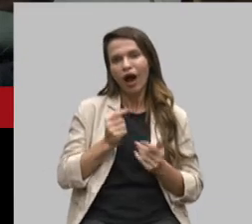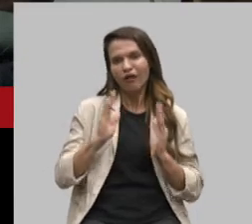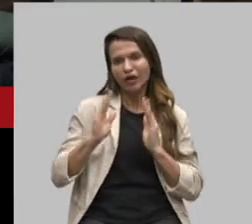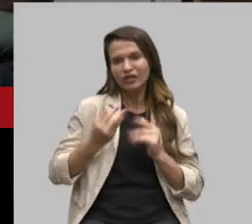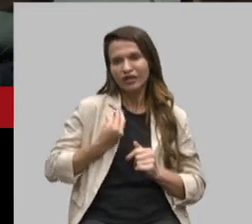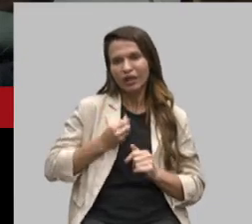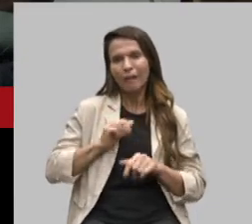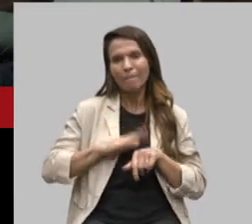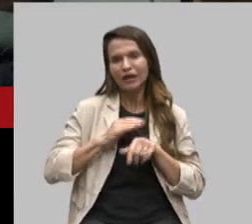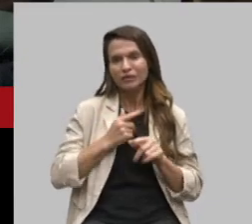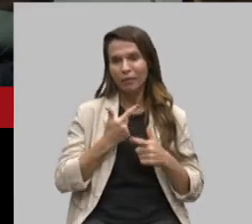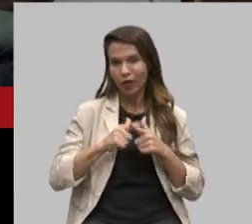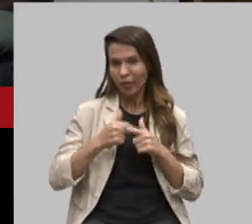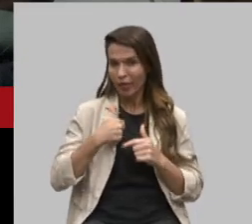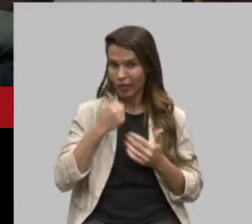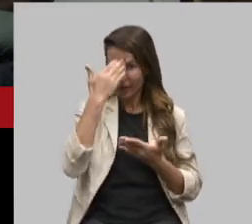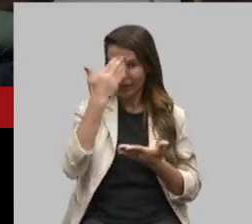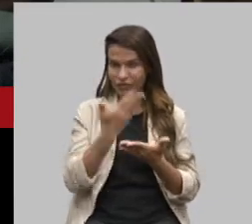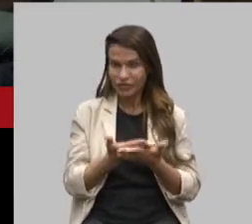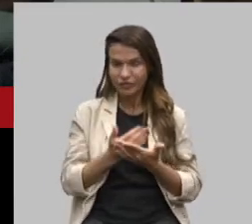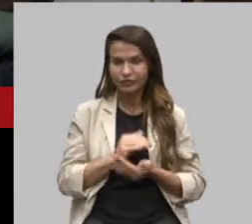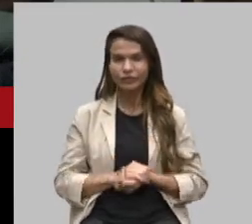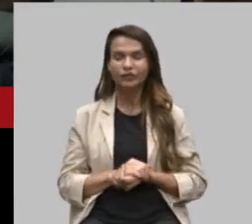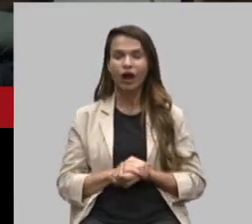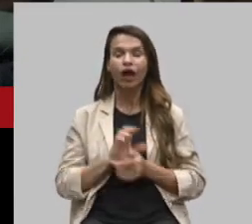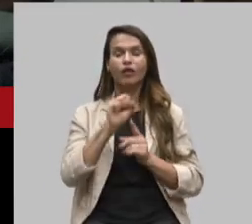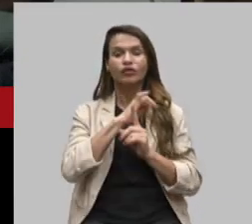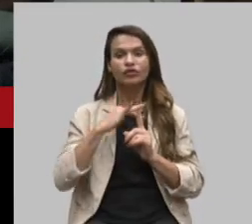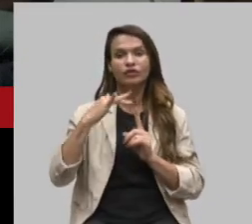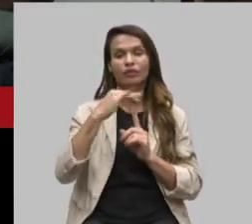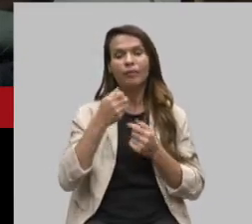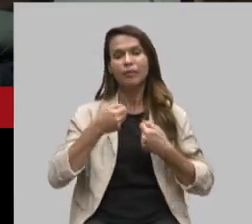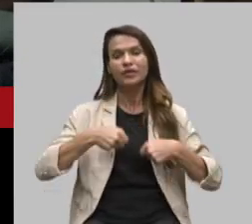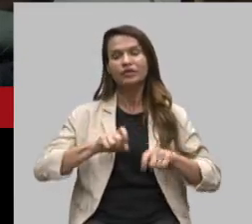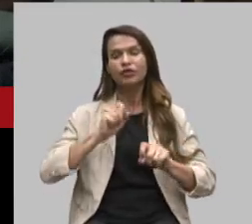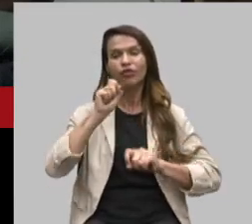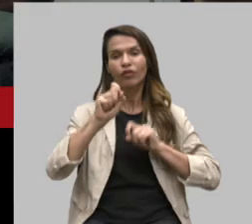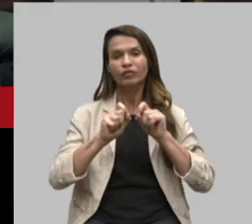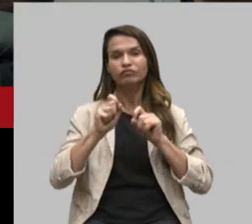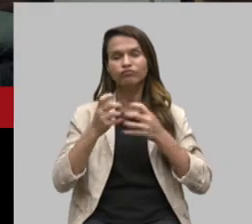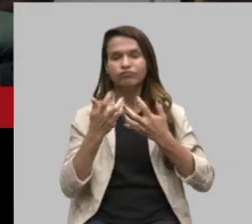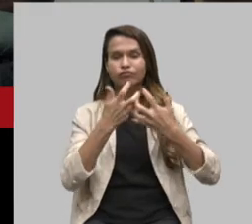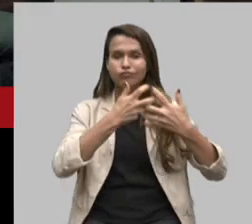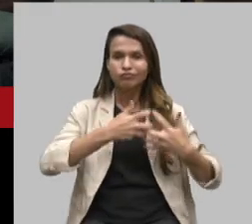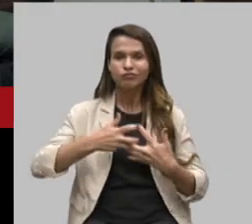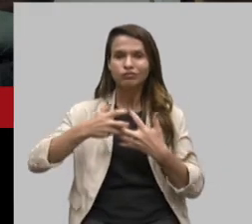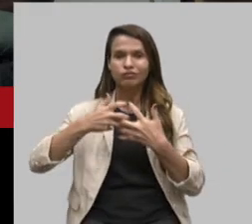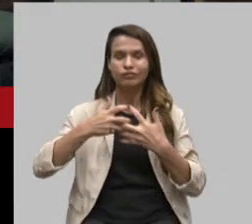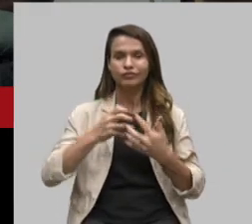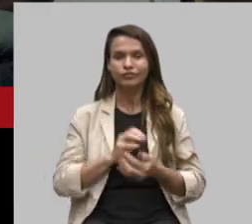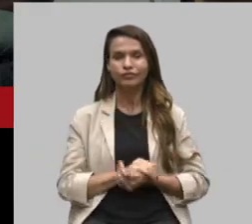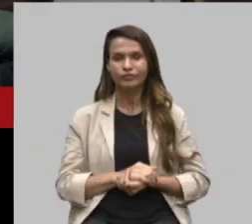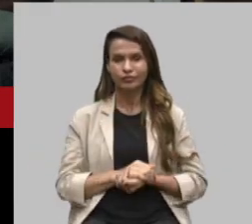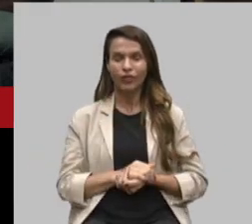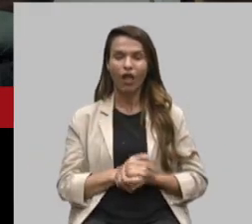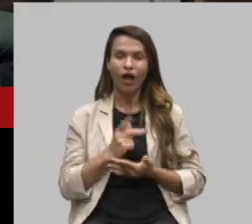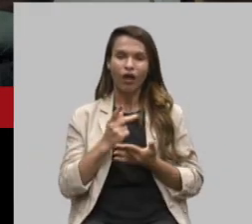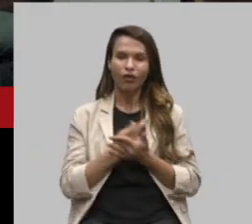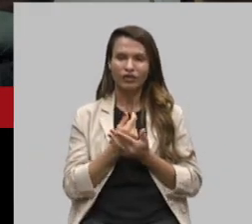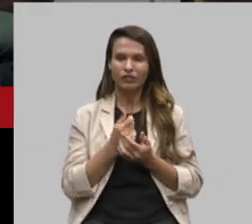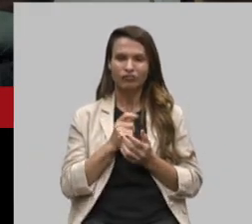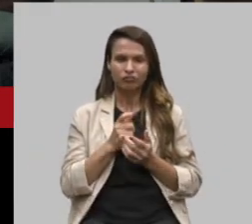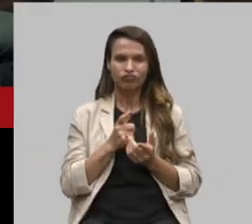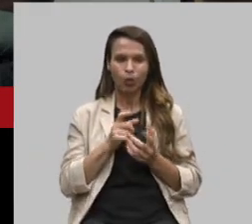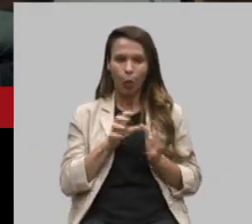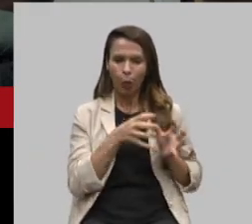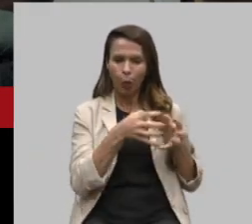acredito então em relação à sociedade a gente tá tentando se encaixar então acontece então acontece as panelinhas os grupinhos